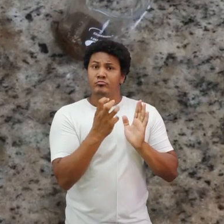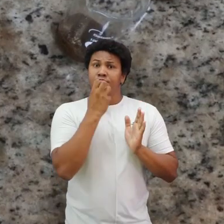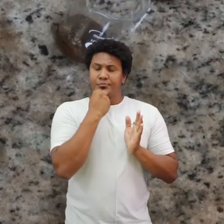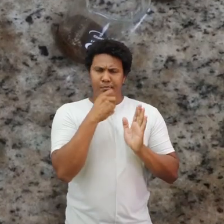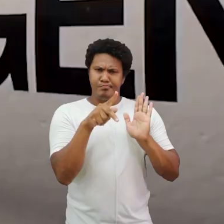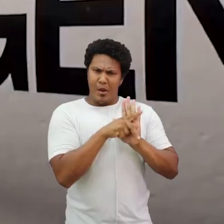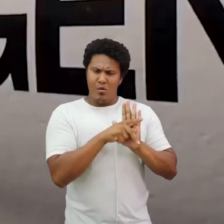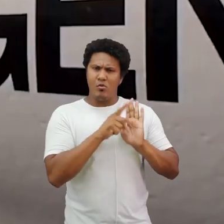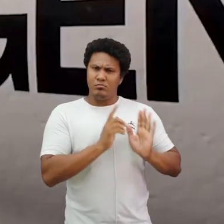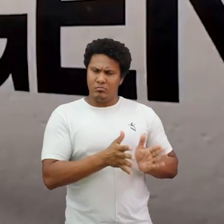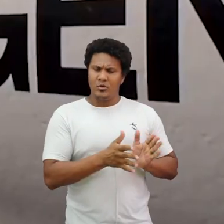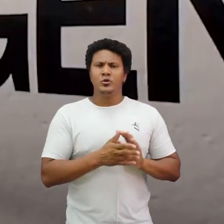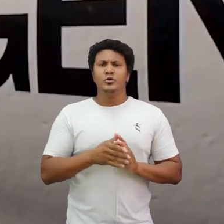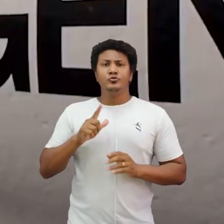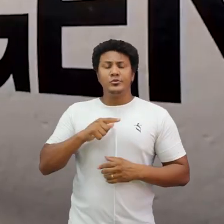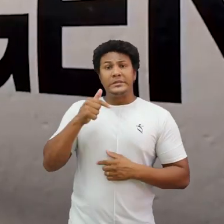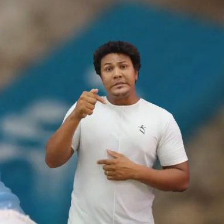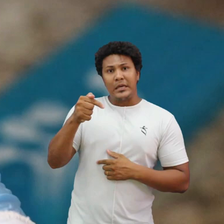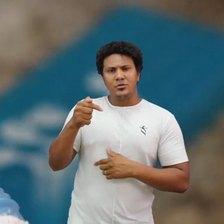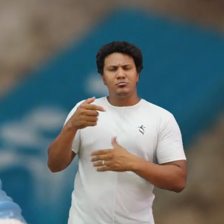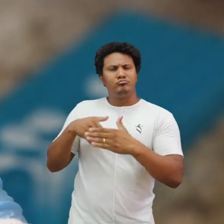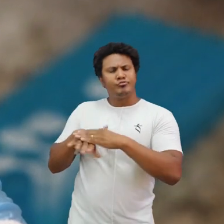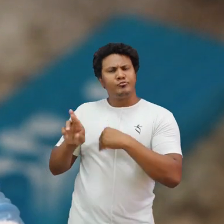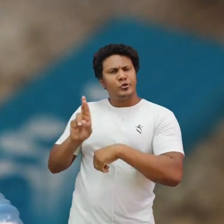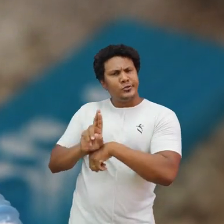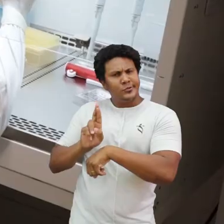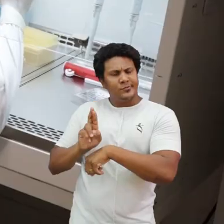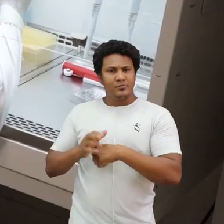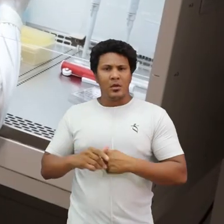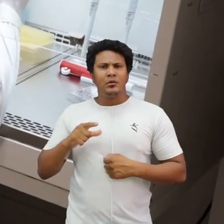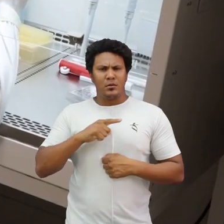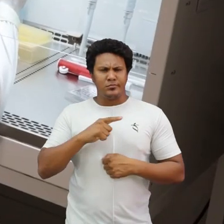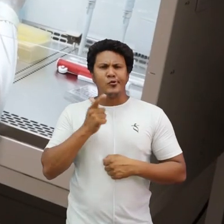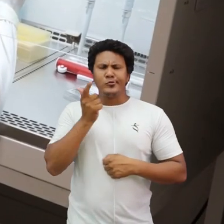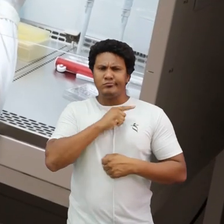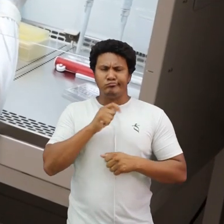Dos alimentos aos combustíveis, a engenharia química